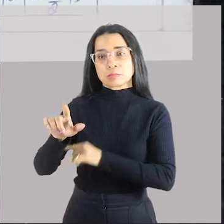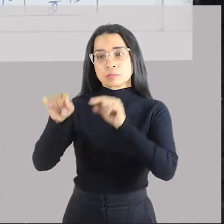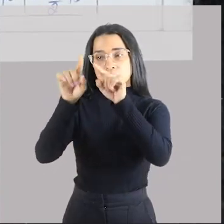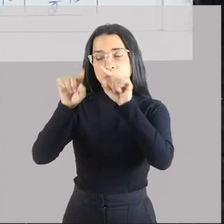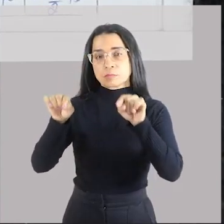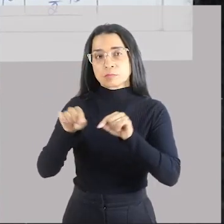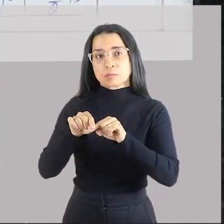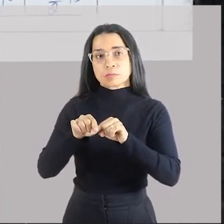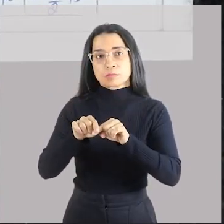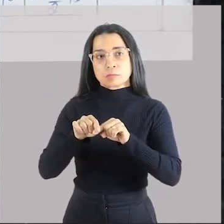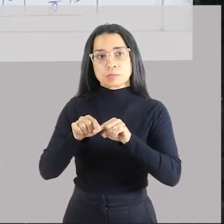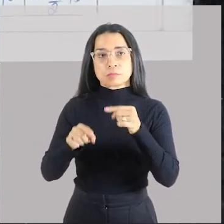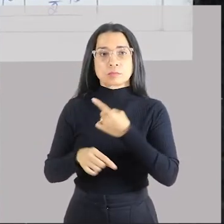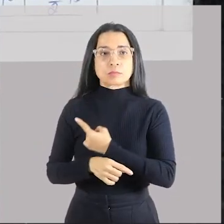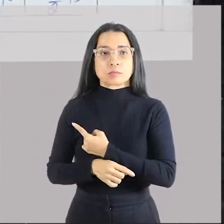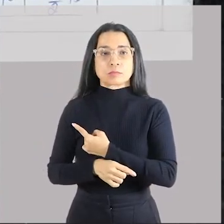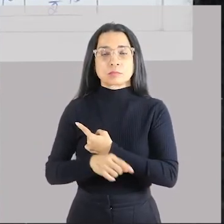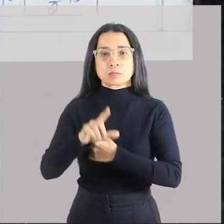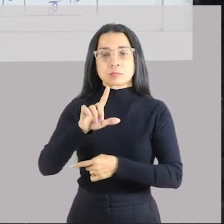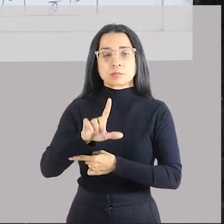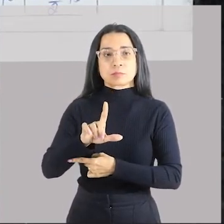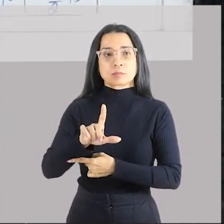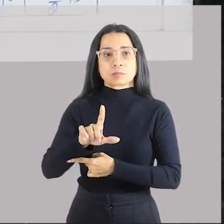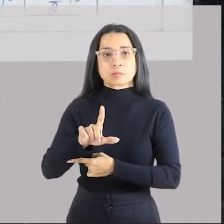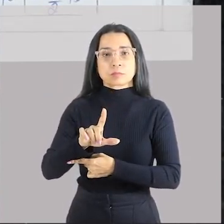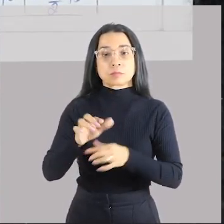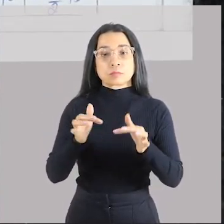triângulo. Olha, triângulo está aqui, ó. Está aqui,